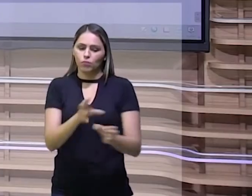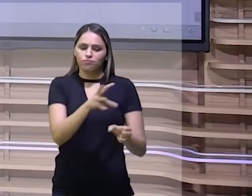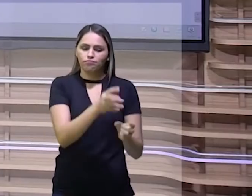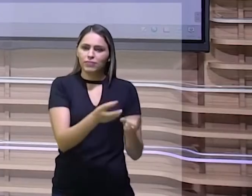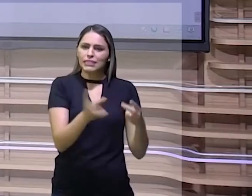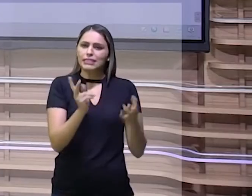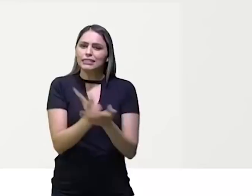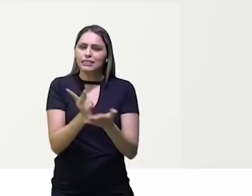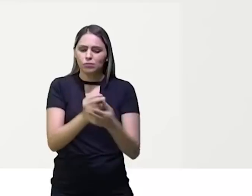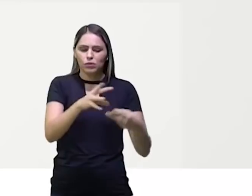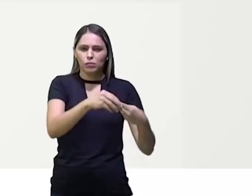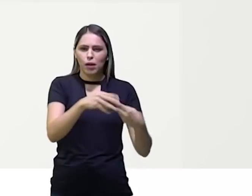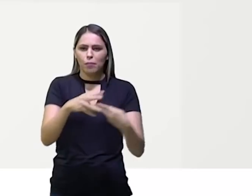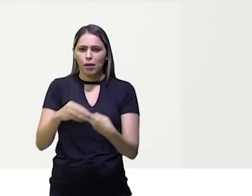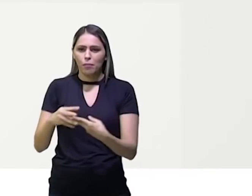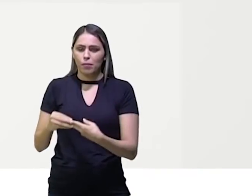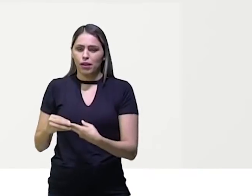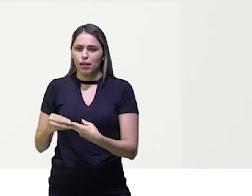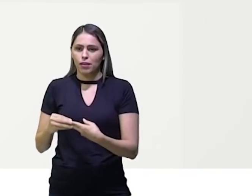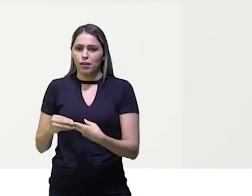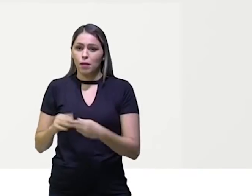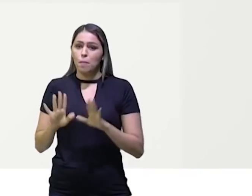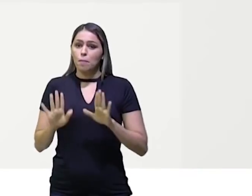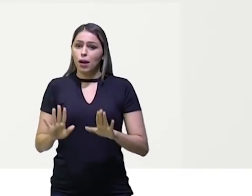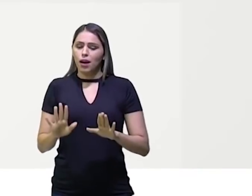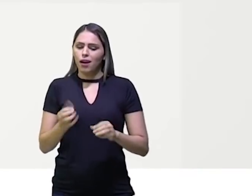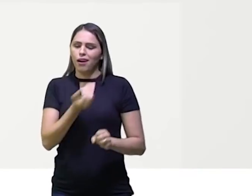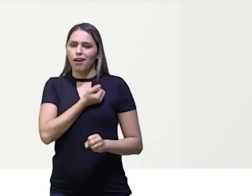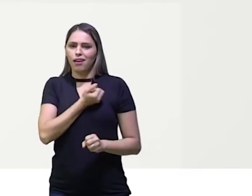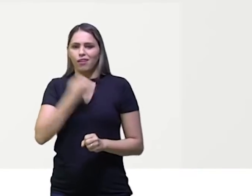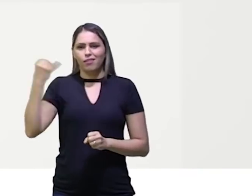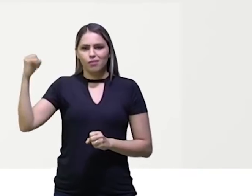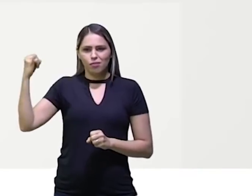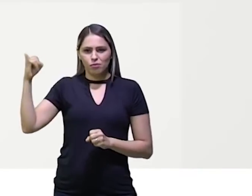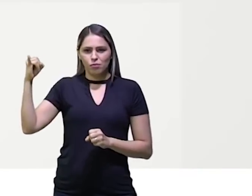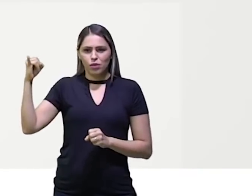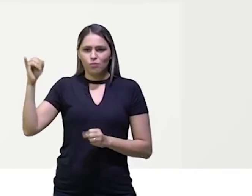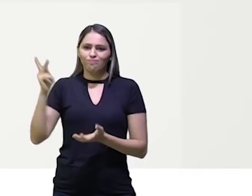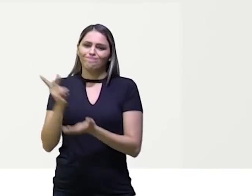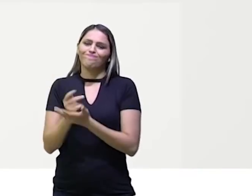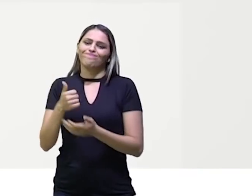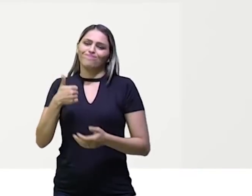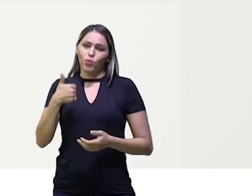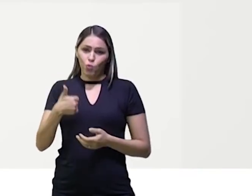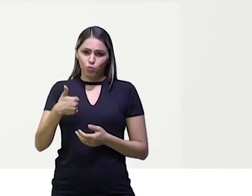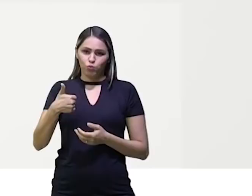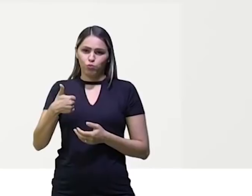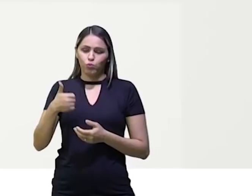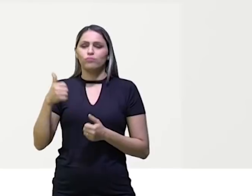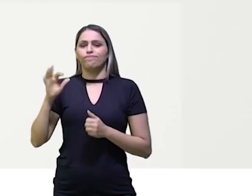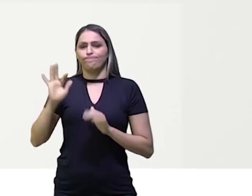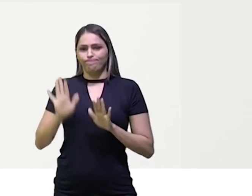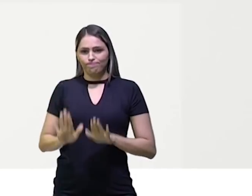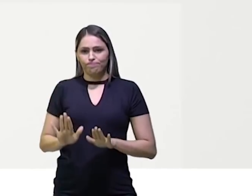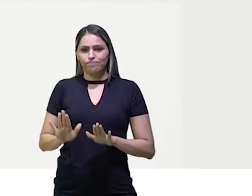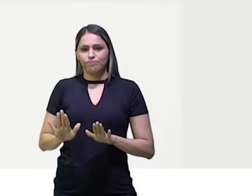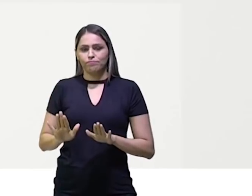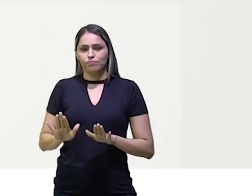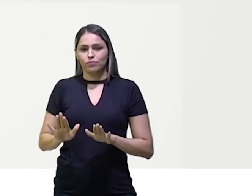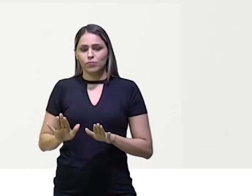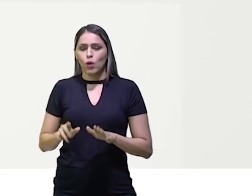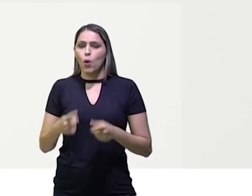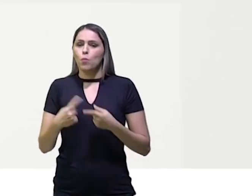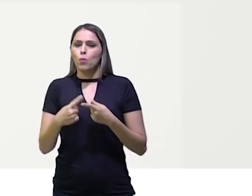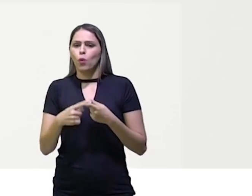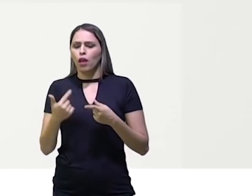sobrar. Vamos para esse outro exemplo. Que o 1 não tem par, não faz par com ninguém. O 3